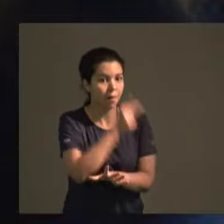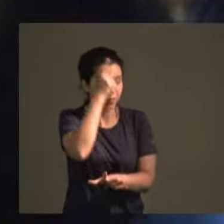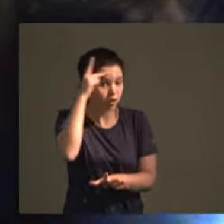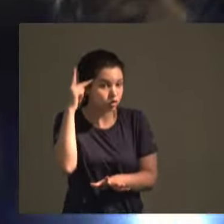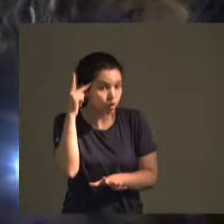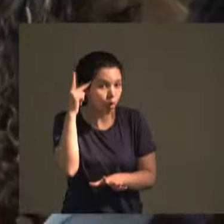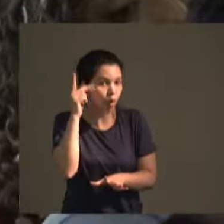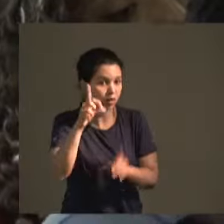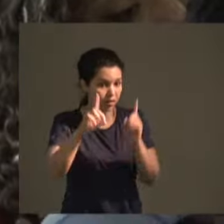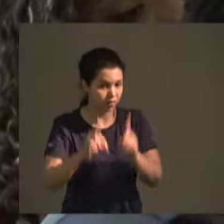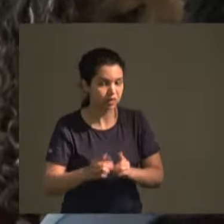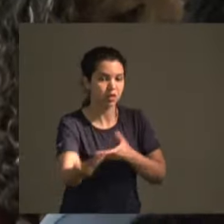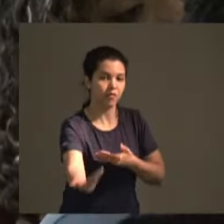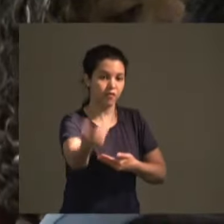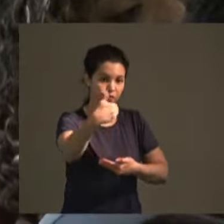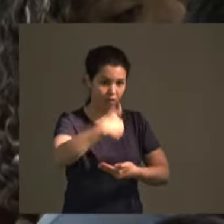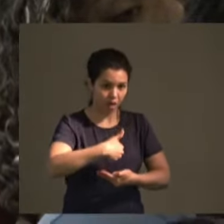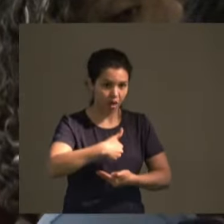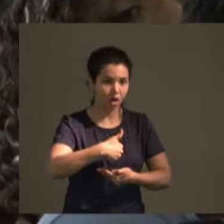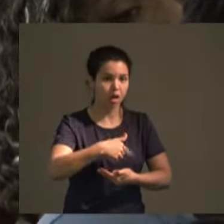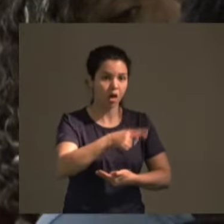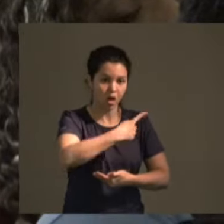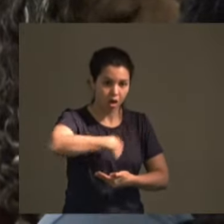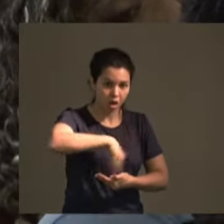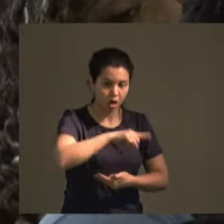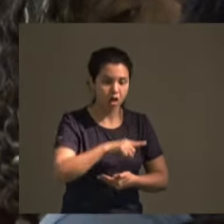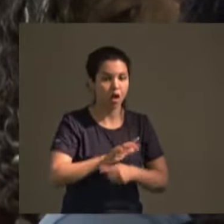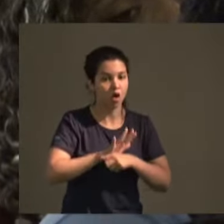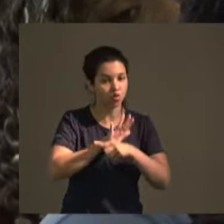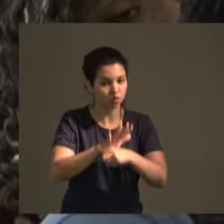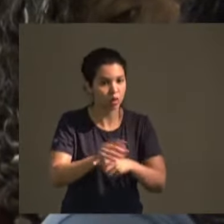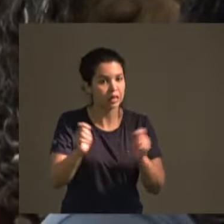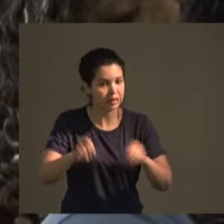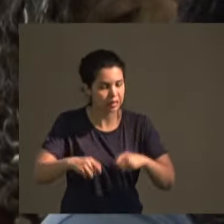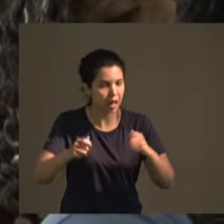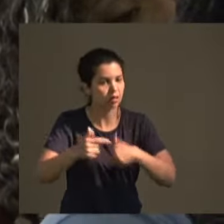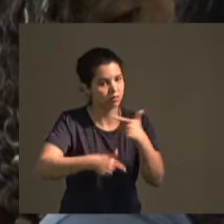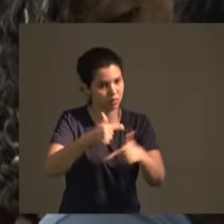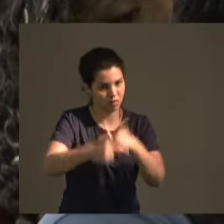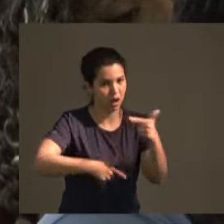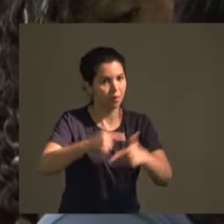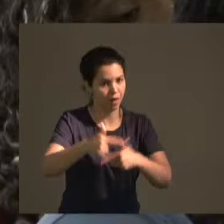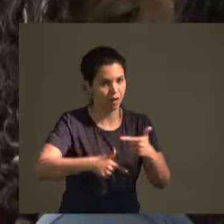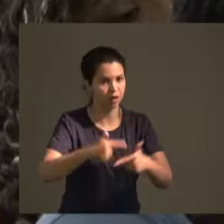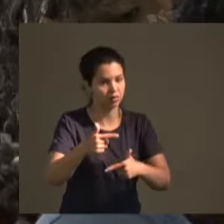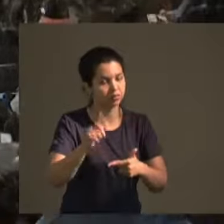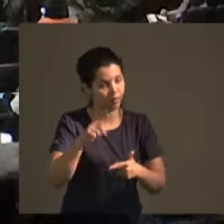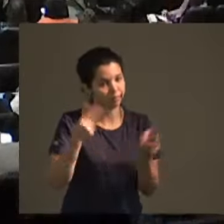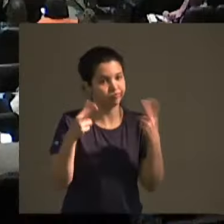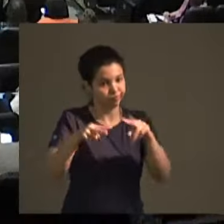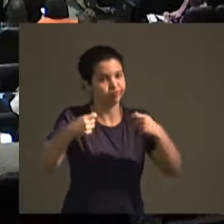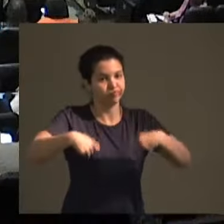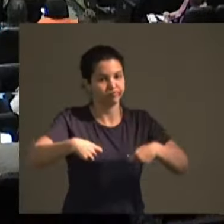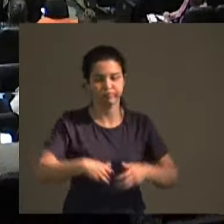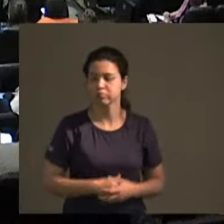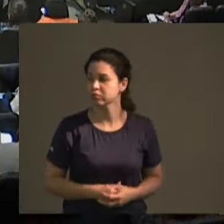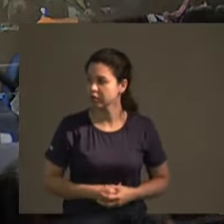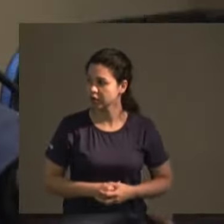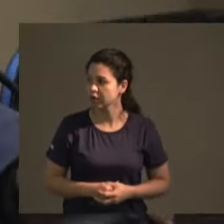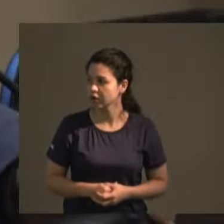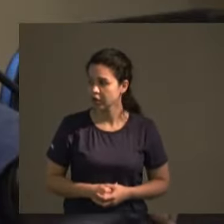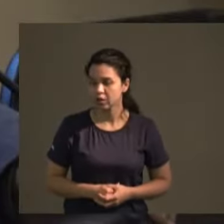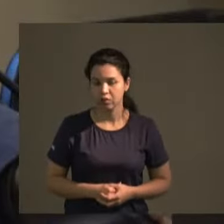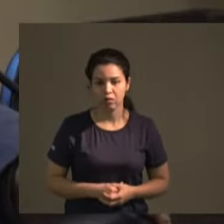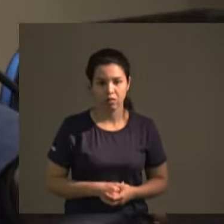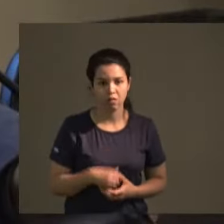criar condições para que ela possa se desenvolver nesse trabalho. Então, isso. É esse olhar. É o que eu